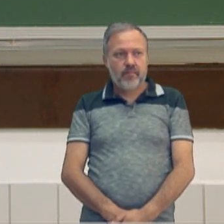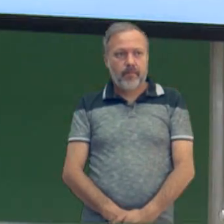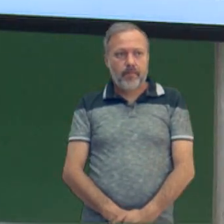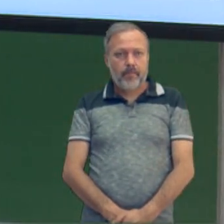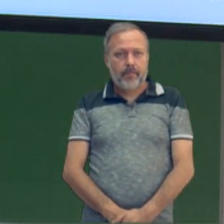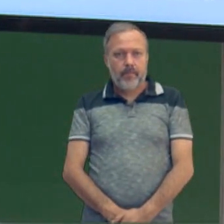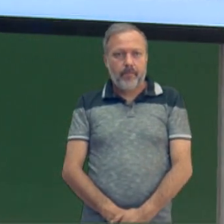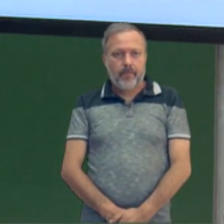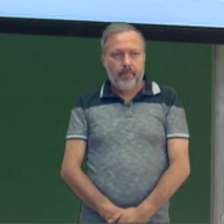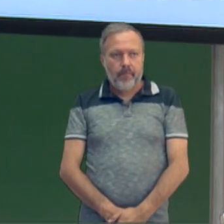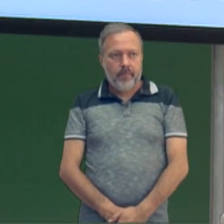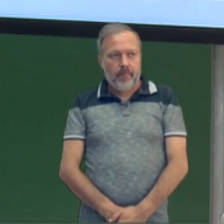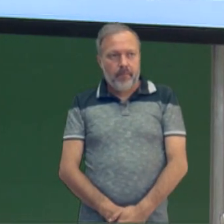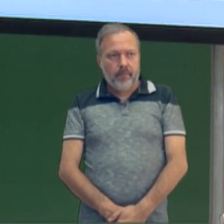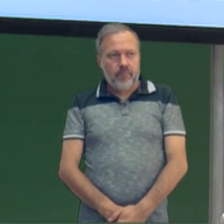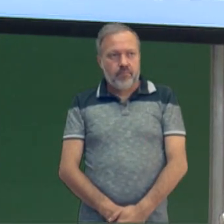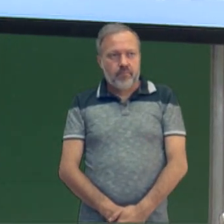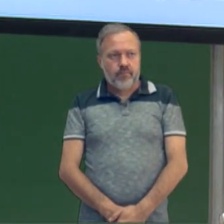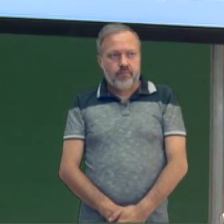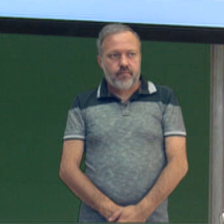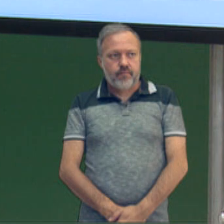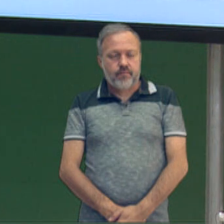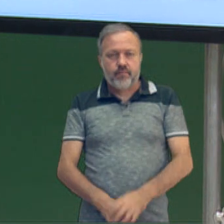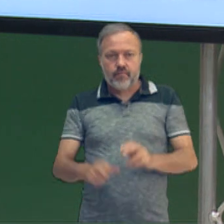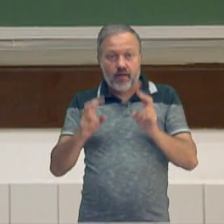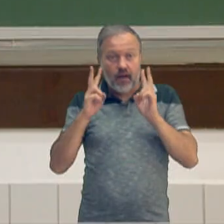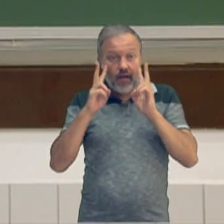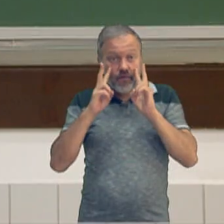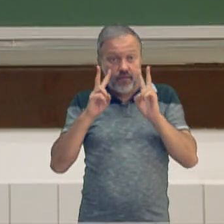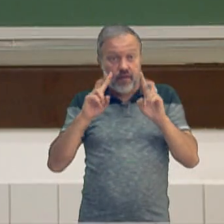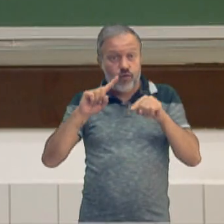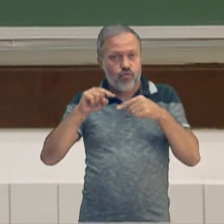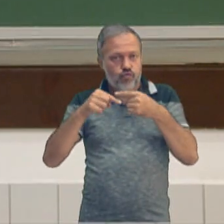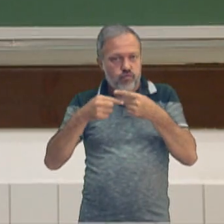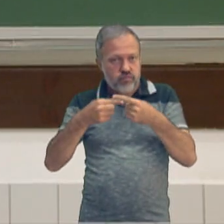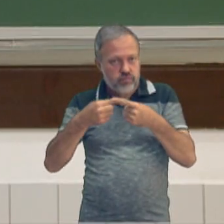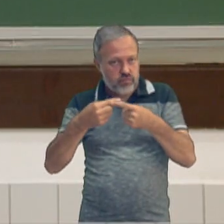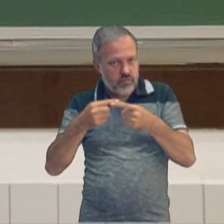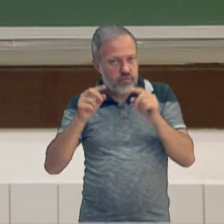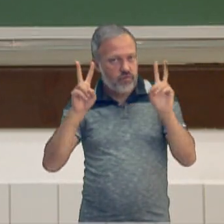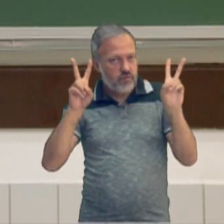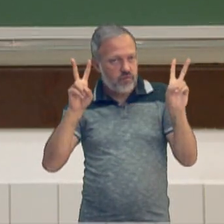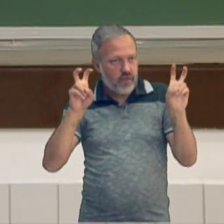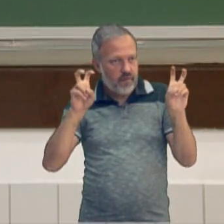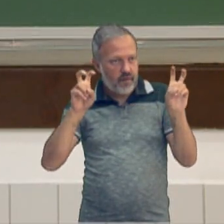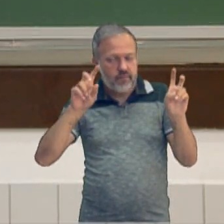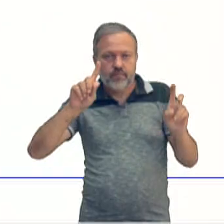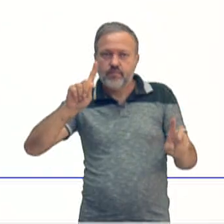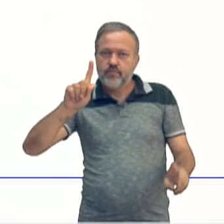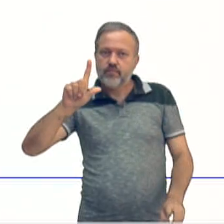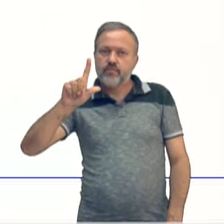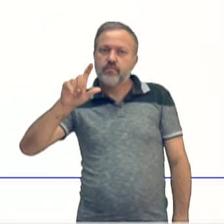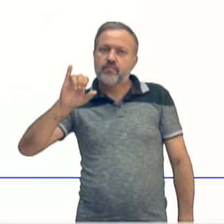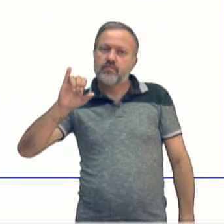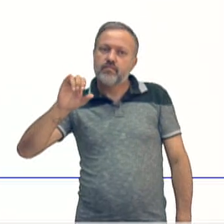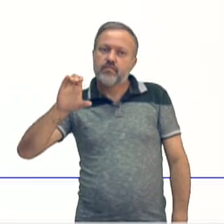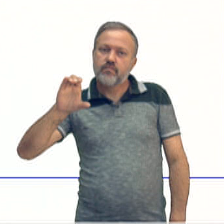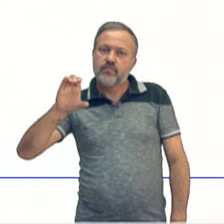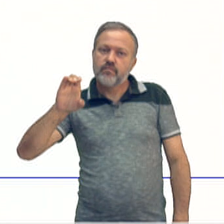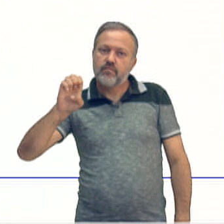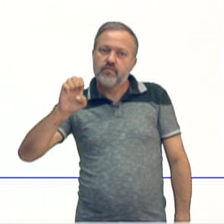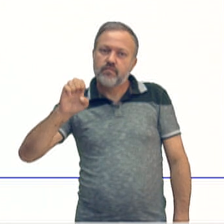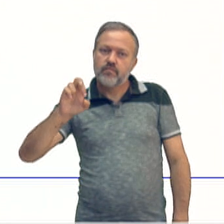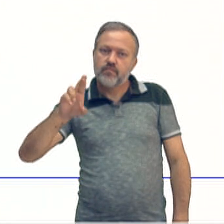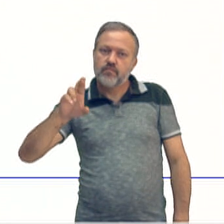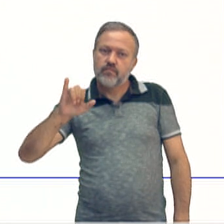Vamos começar, então, a falar dos glicerídeos. Os glicerídeos é um grupo, então, de lipídios que é formado ali pelas gorduras e os óleos em